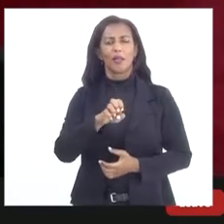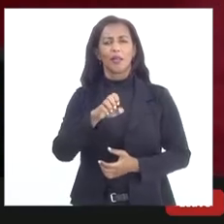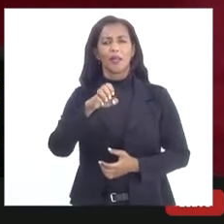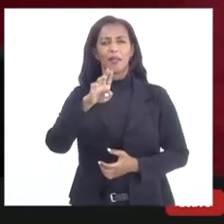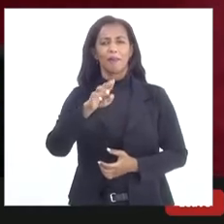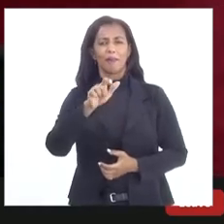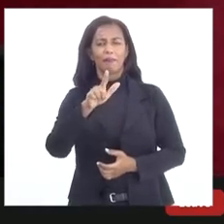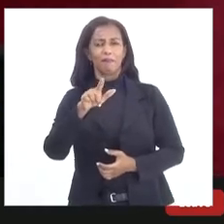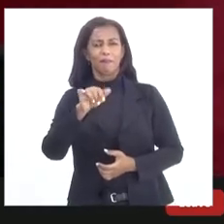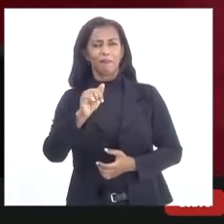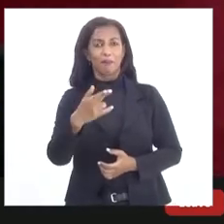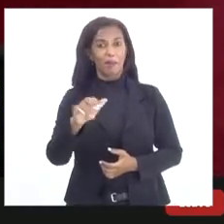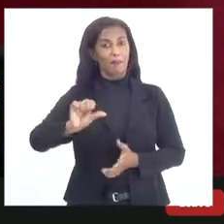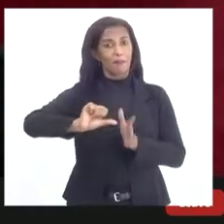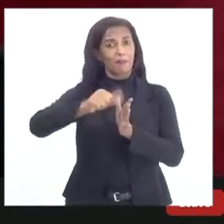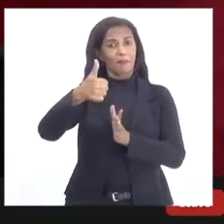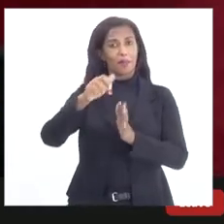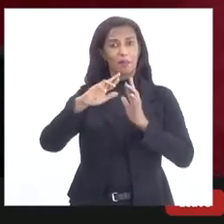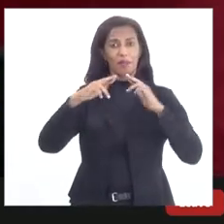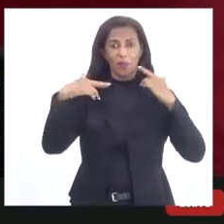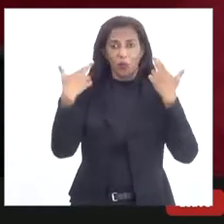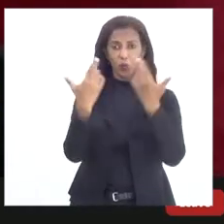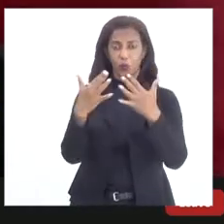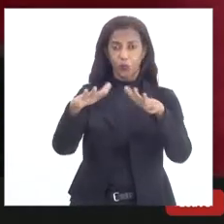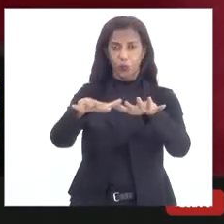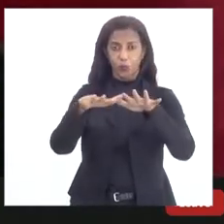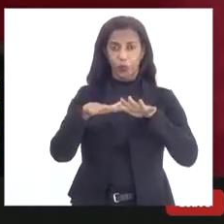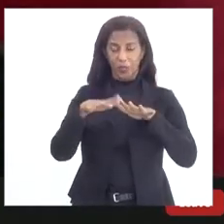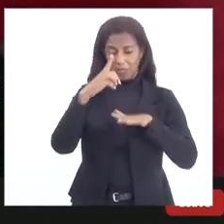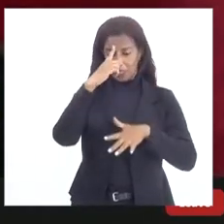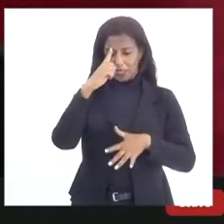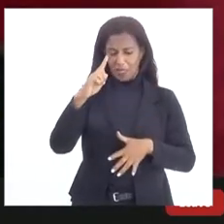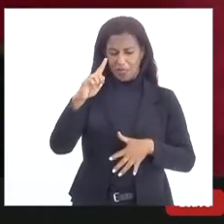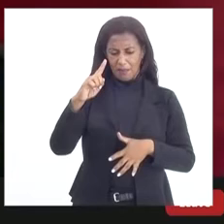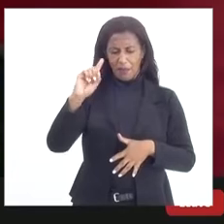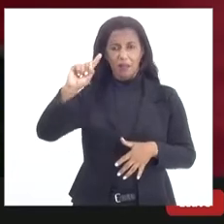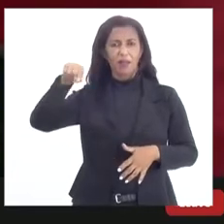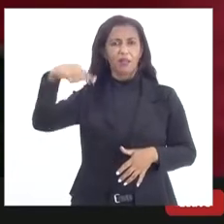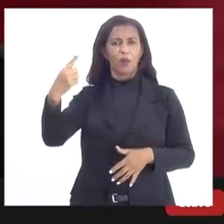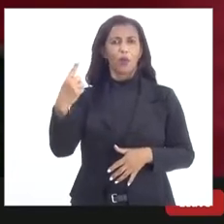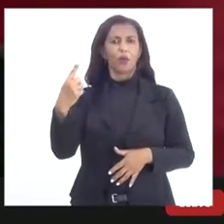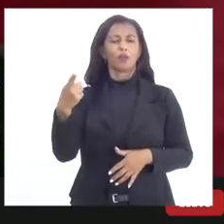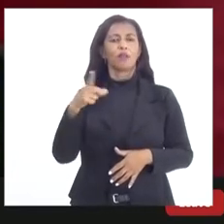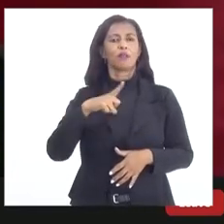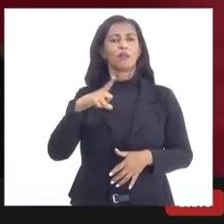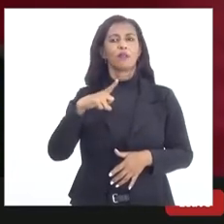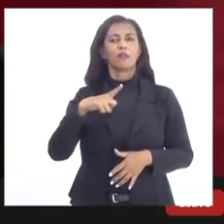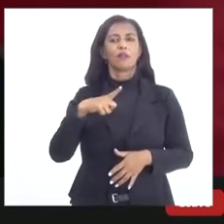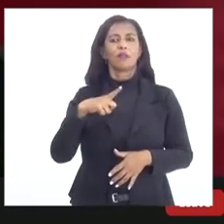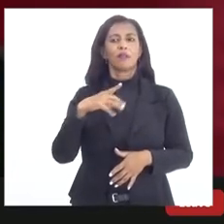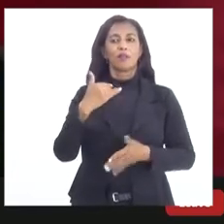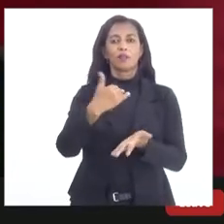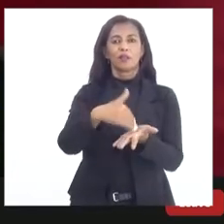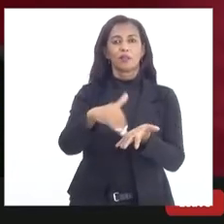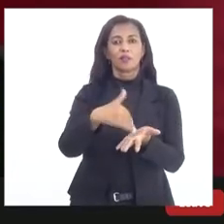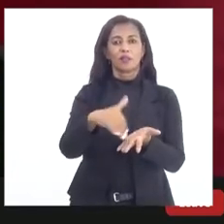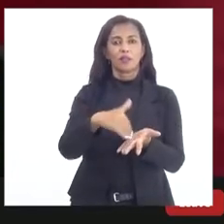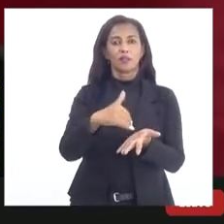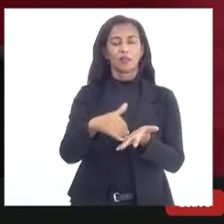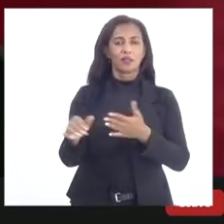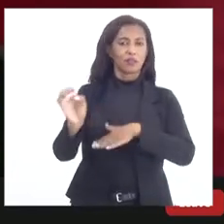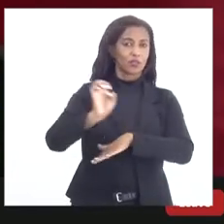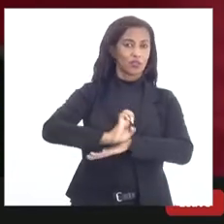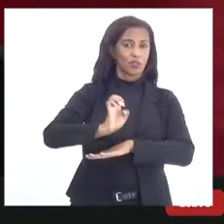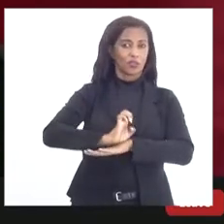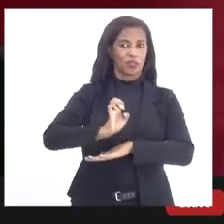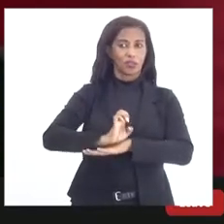conosco nas primeiras audiências. E na semana que vem, nós estaremos aqui com a participação do secretário de